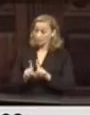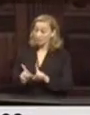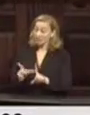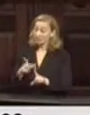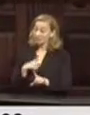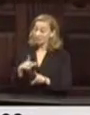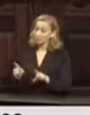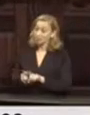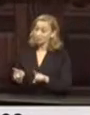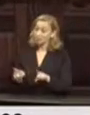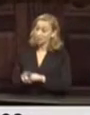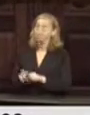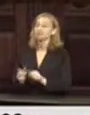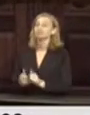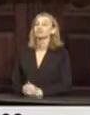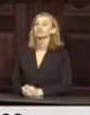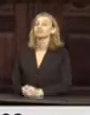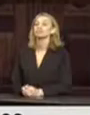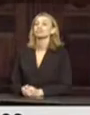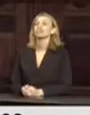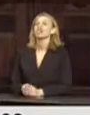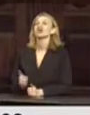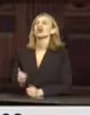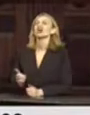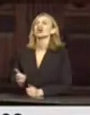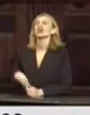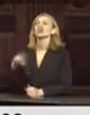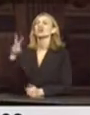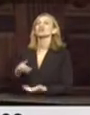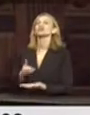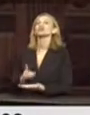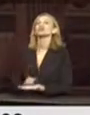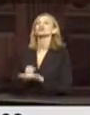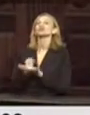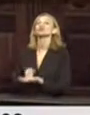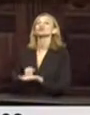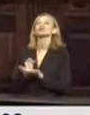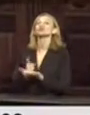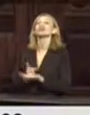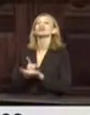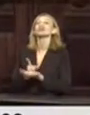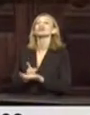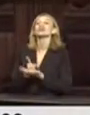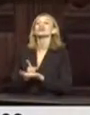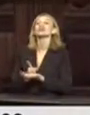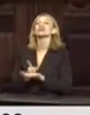mantém? Quem mantém a venda no varejo?